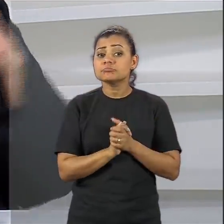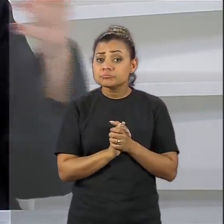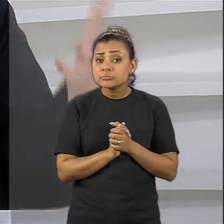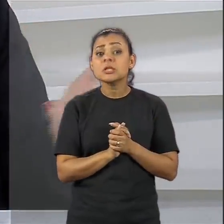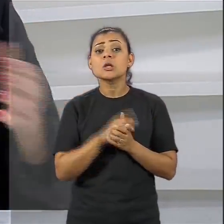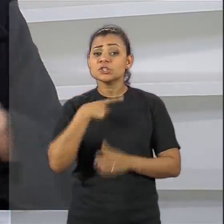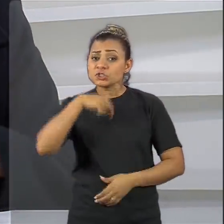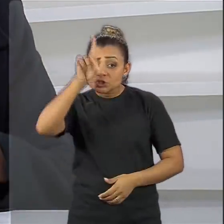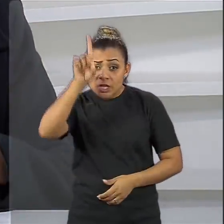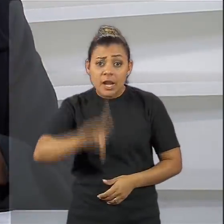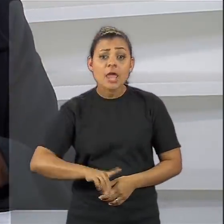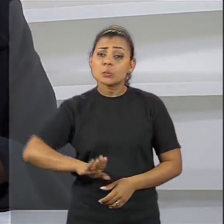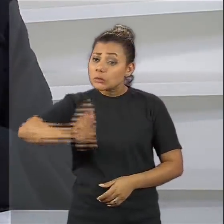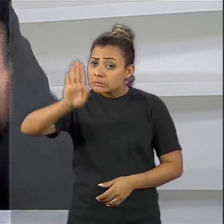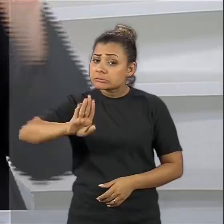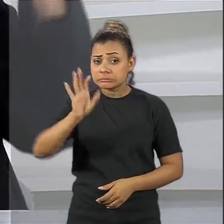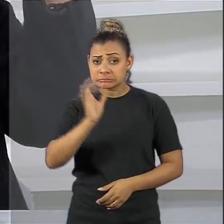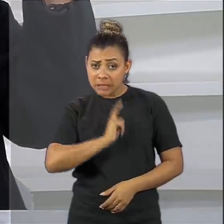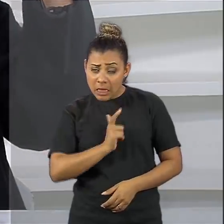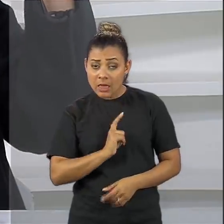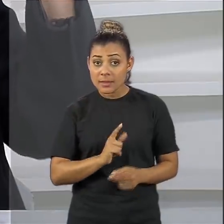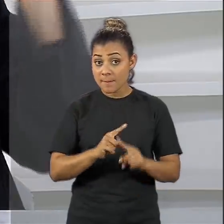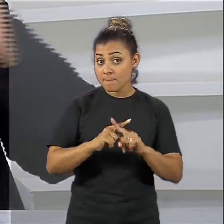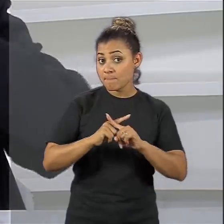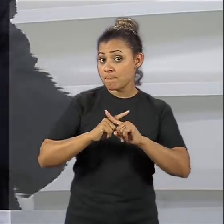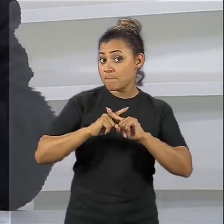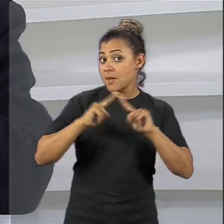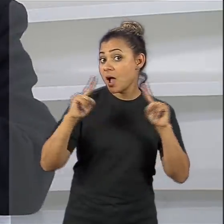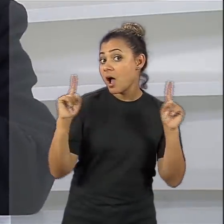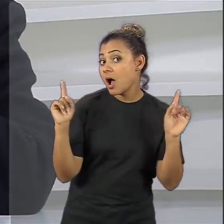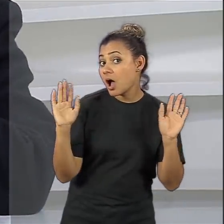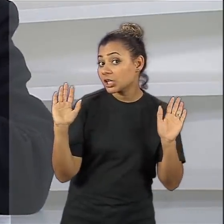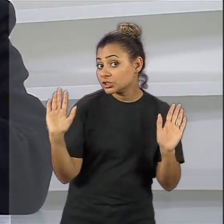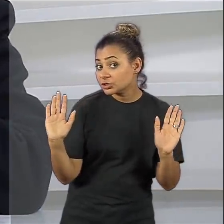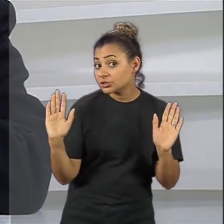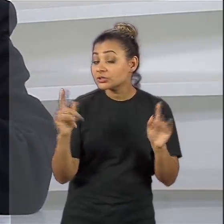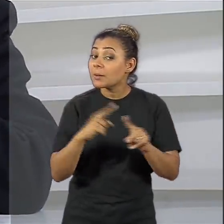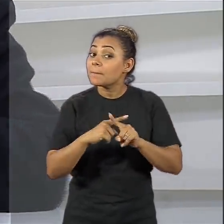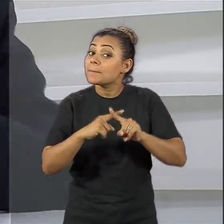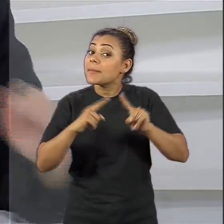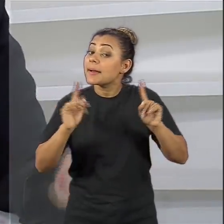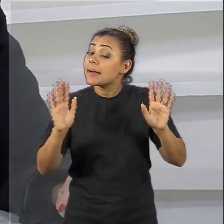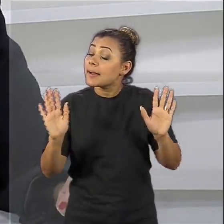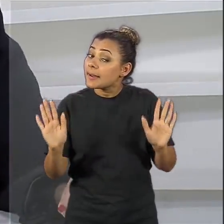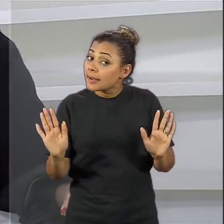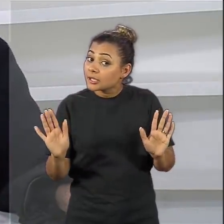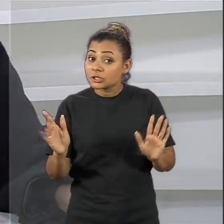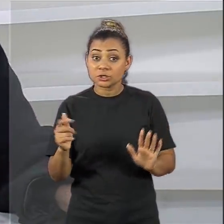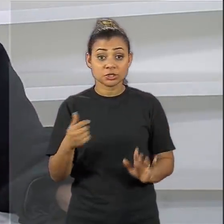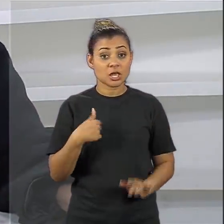legitimidade, têm o direito de ser candidatos. Mas, disse o general Lune Silva, isso não é uma chapa